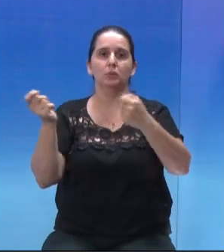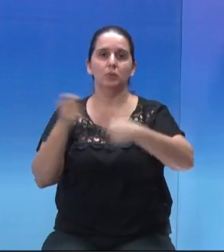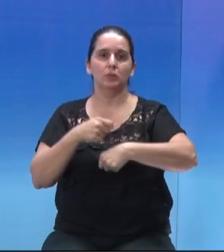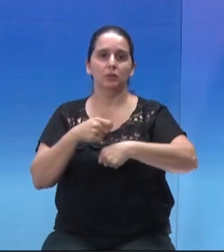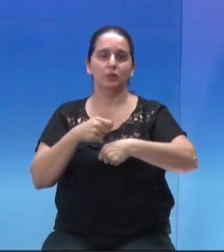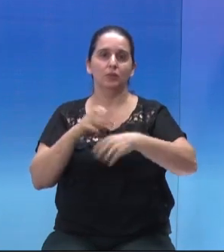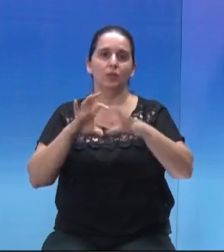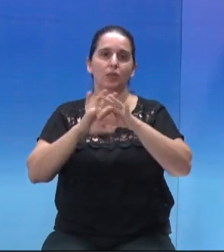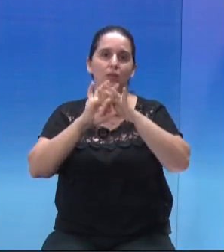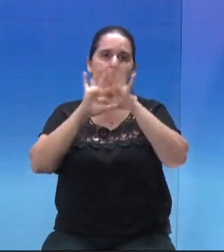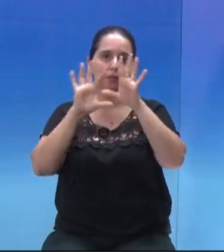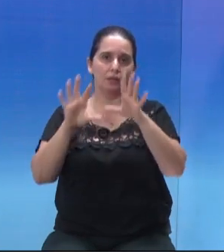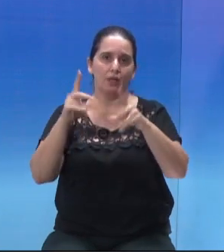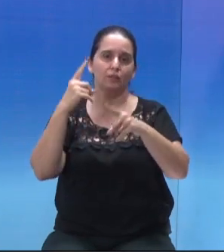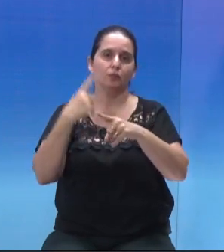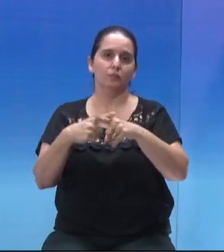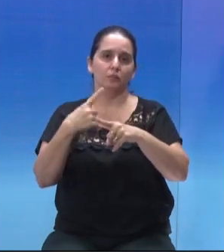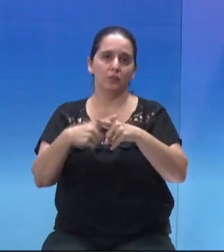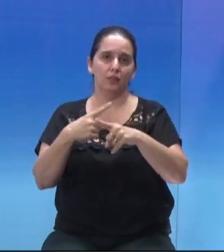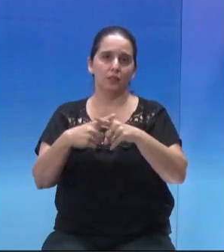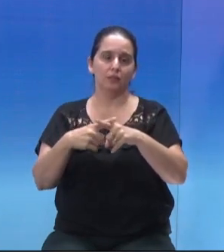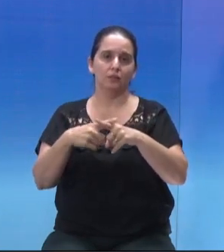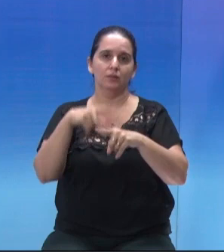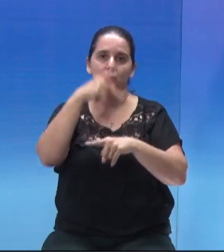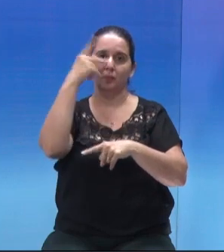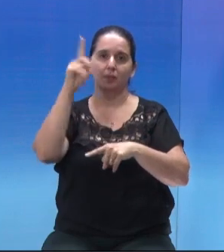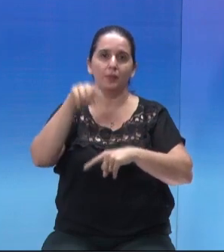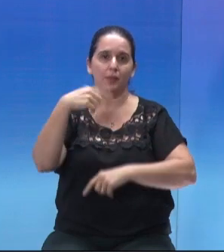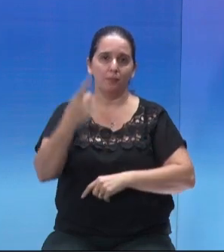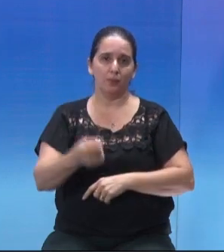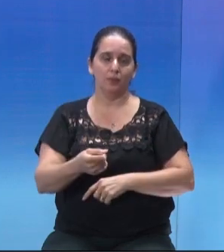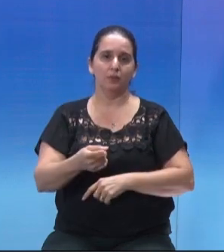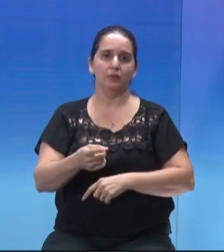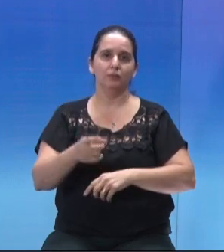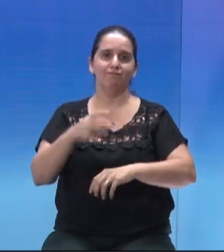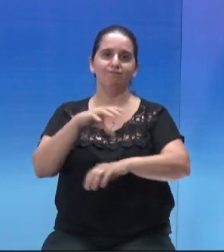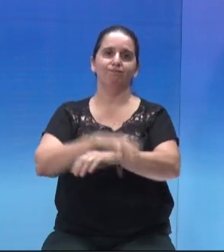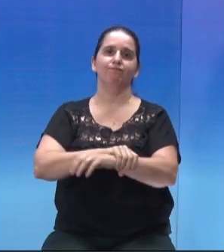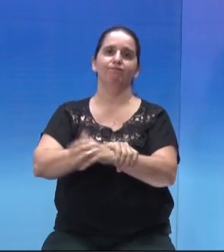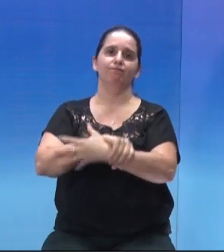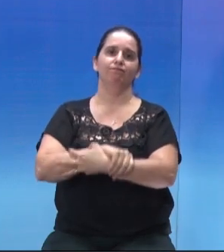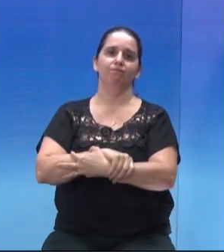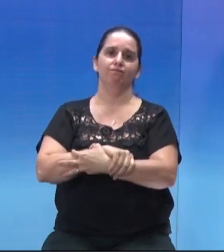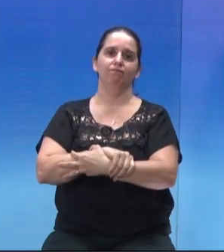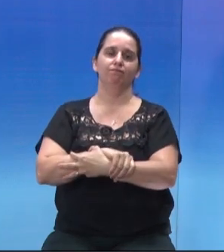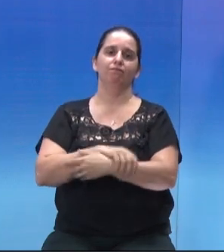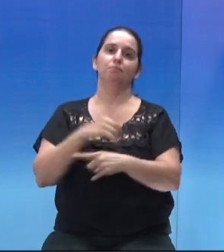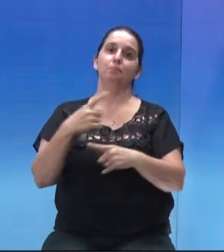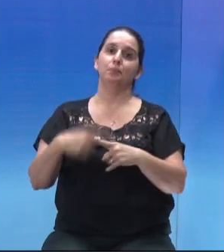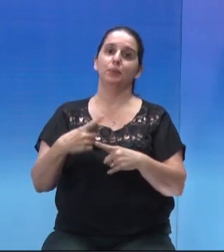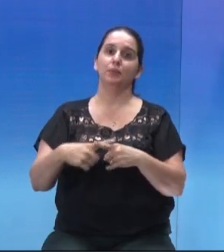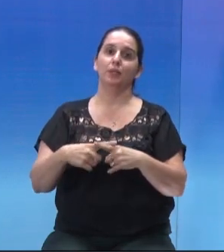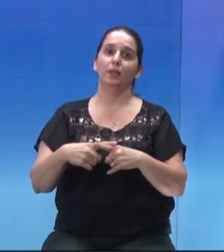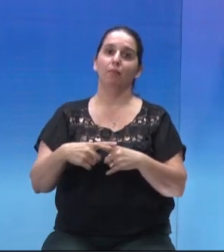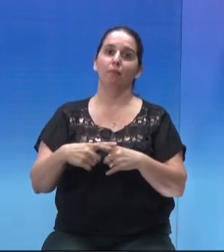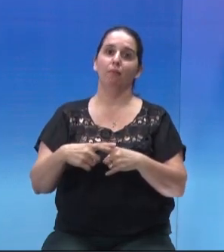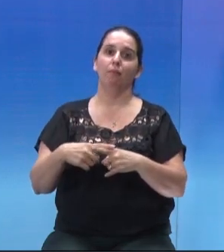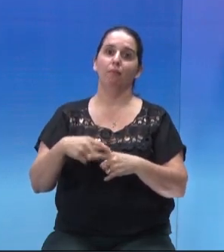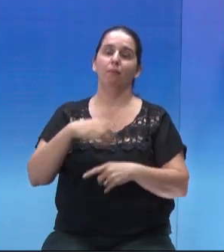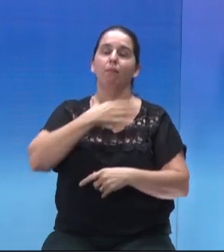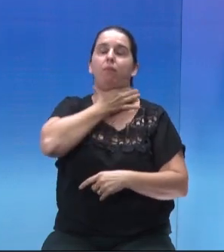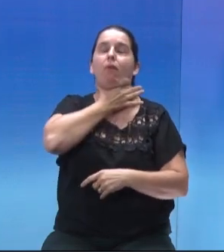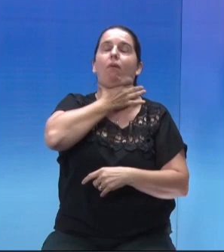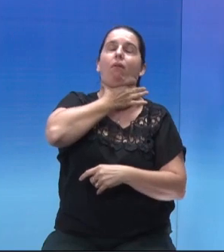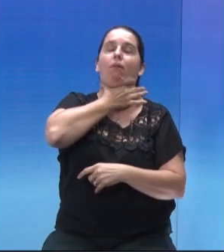falar, de se expressar, mesmo depois que ele já estava algemado, né? Qual que era o motivo? Bom, a questão ainda